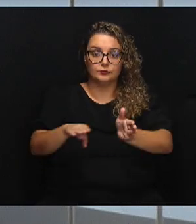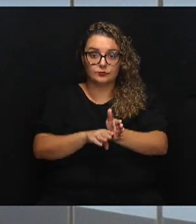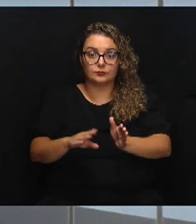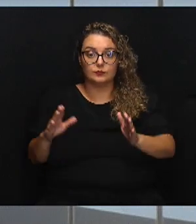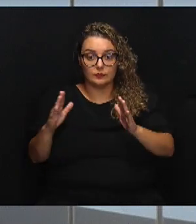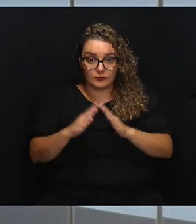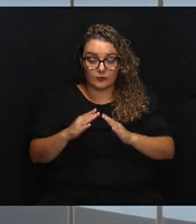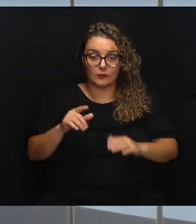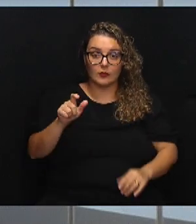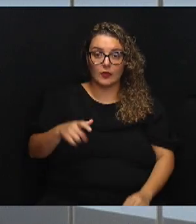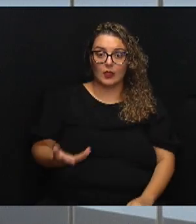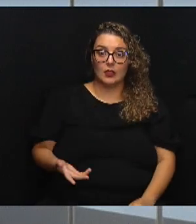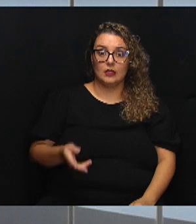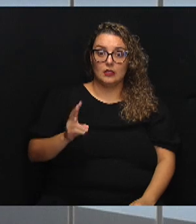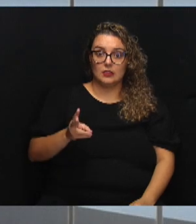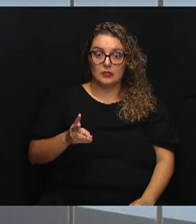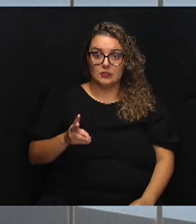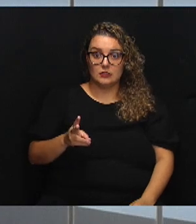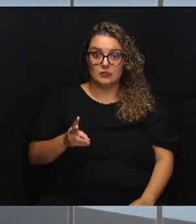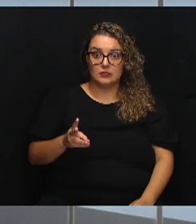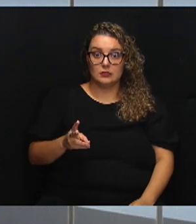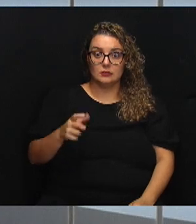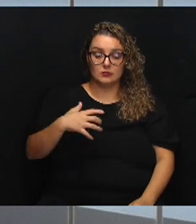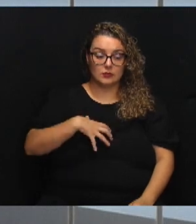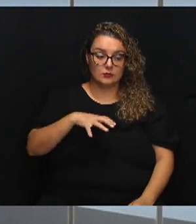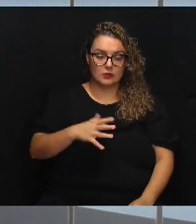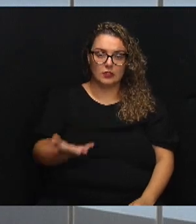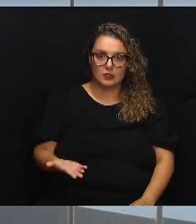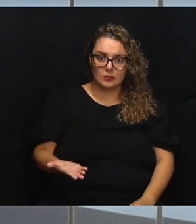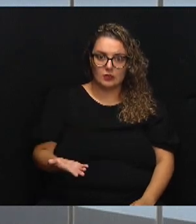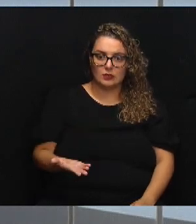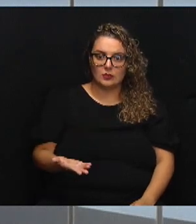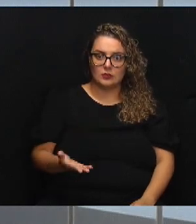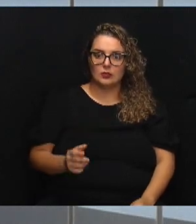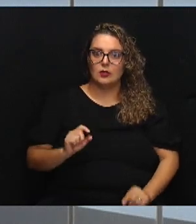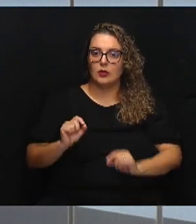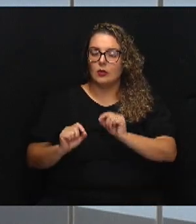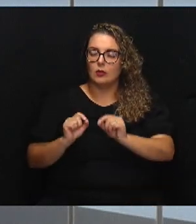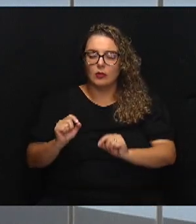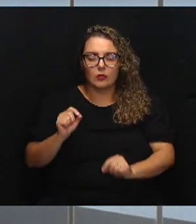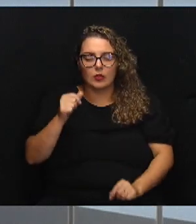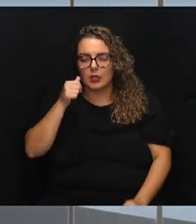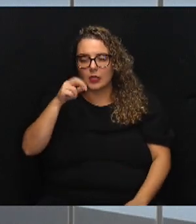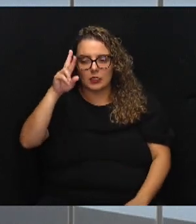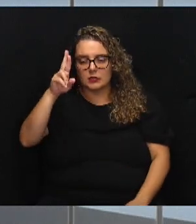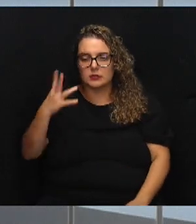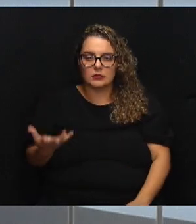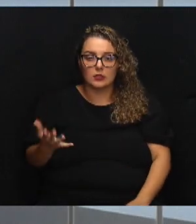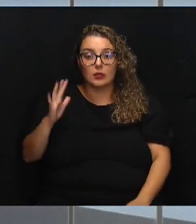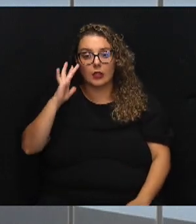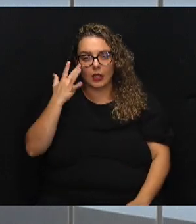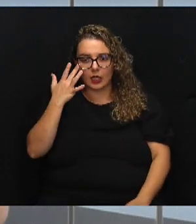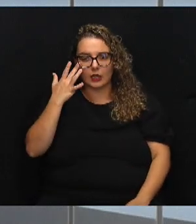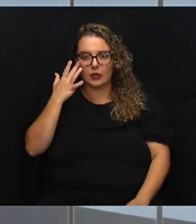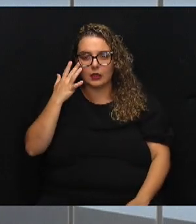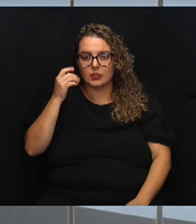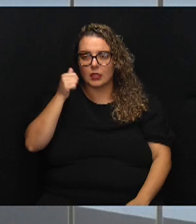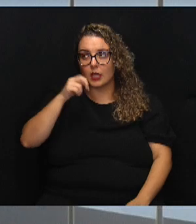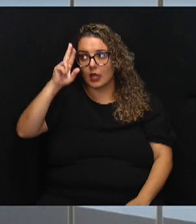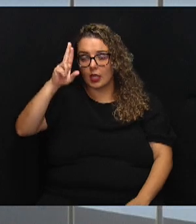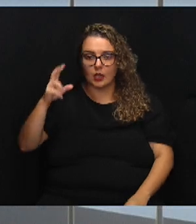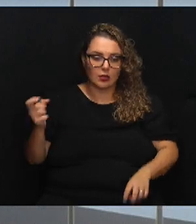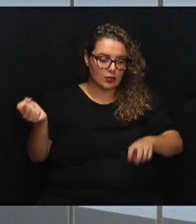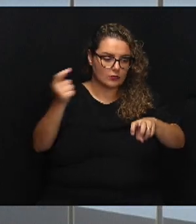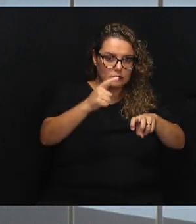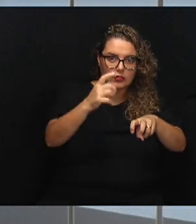situação, eu sempre colocava ela na situação, no cenário. Então eu falava assim, o que a senhora acha de eu colocar a senhora aqui, amarrada, debaixo de